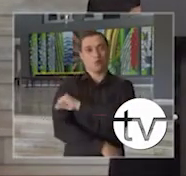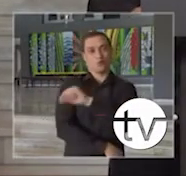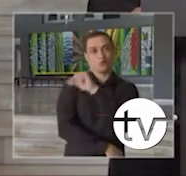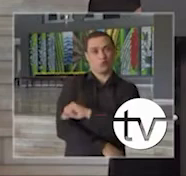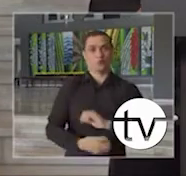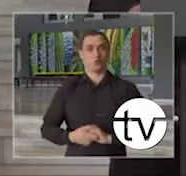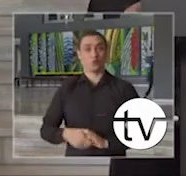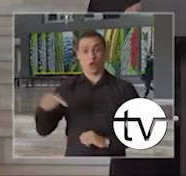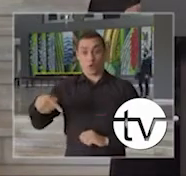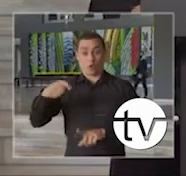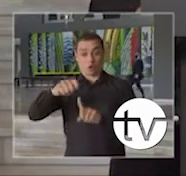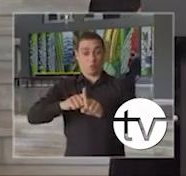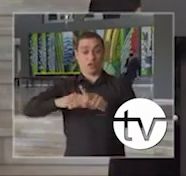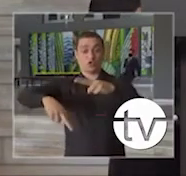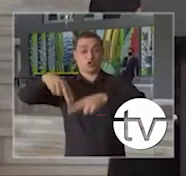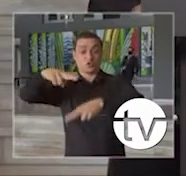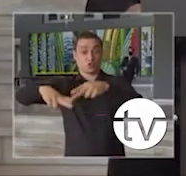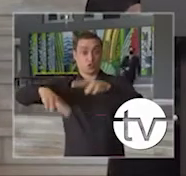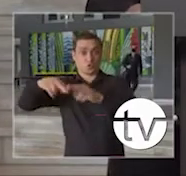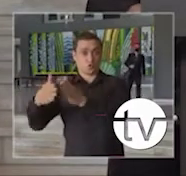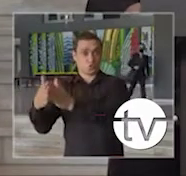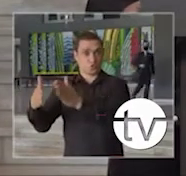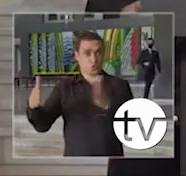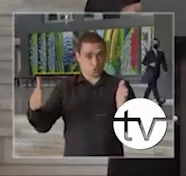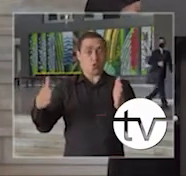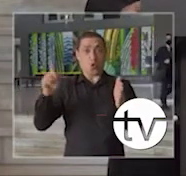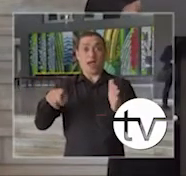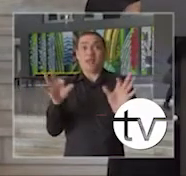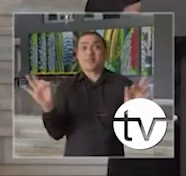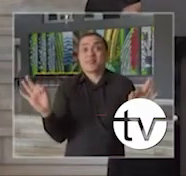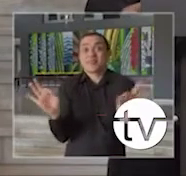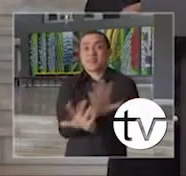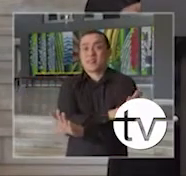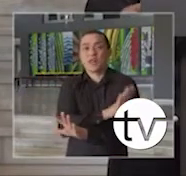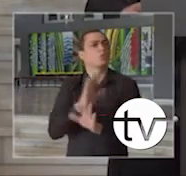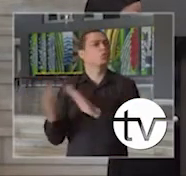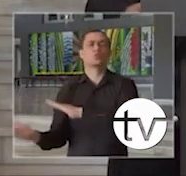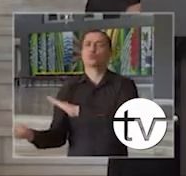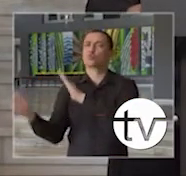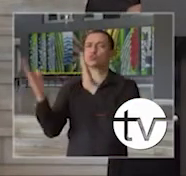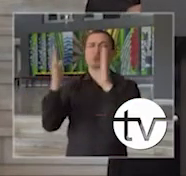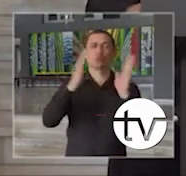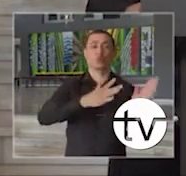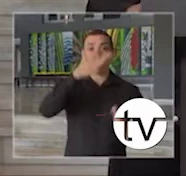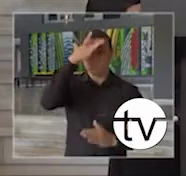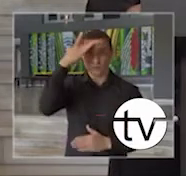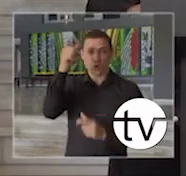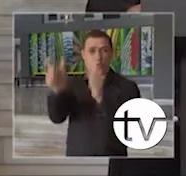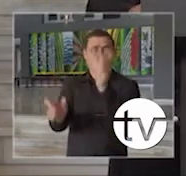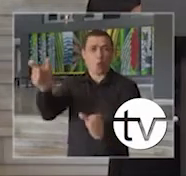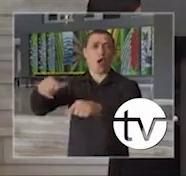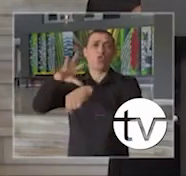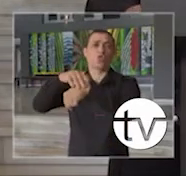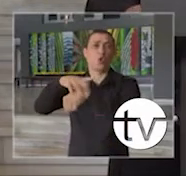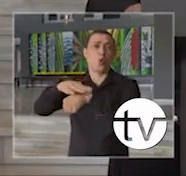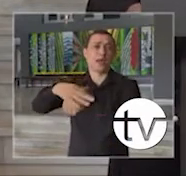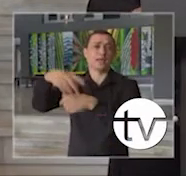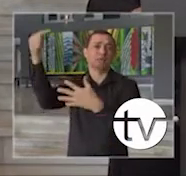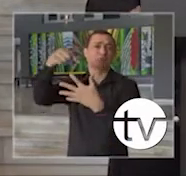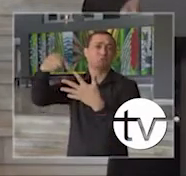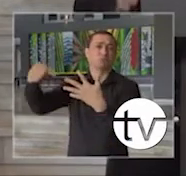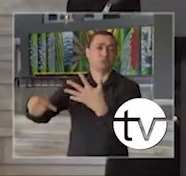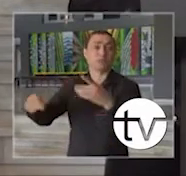mês de junho o governo vai completar plenamente a vacinação de todas as pessoas com comorbidade